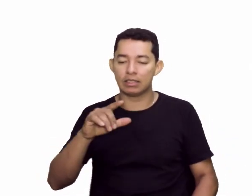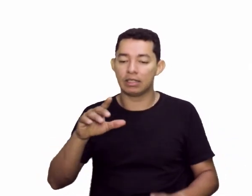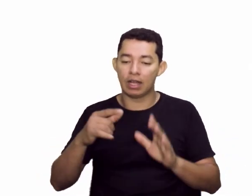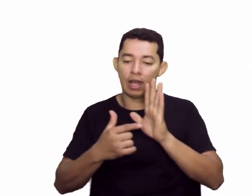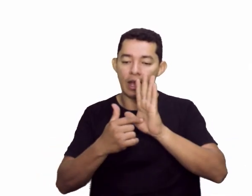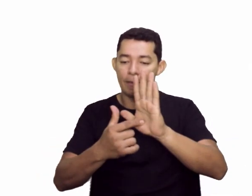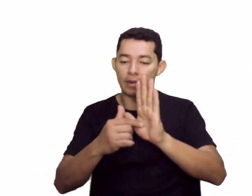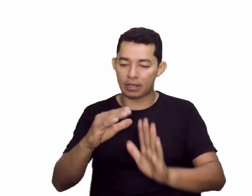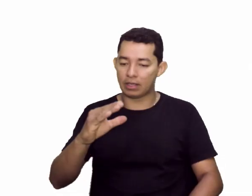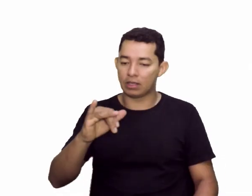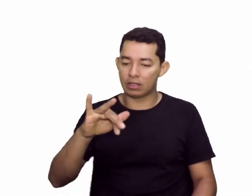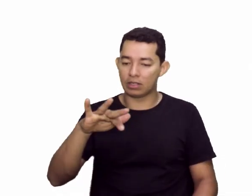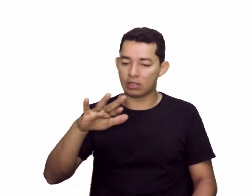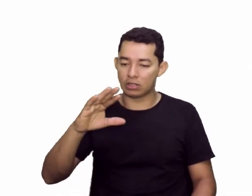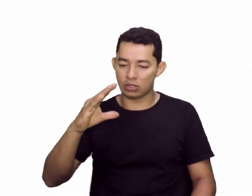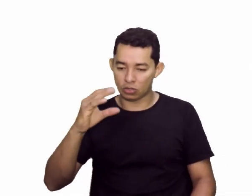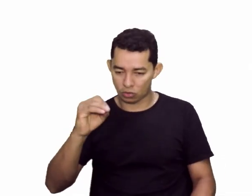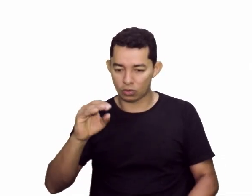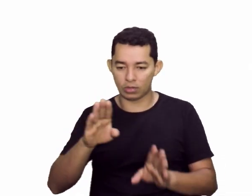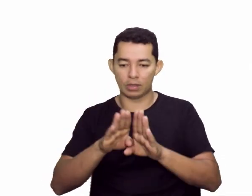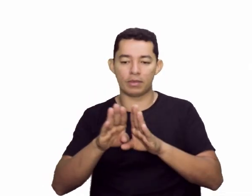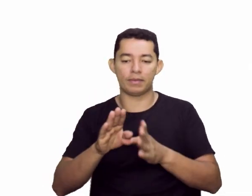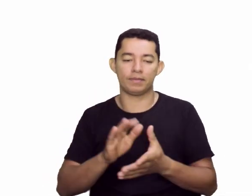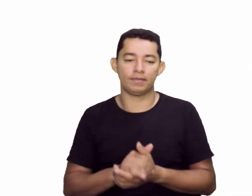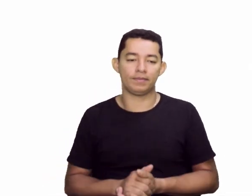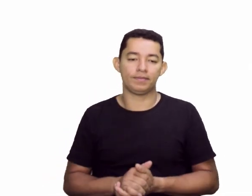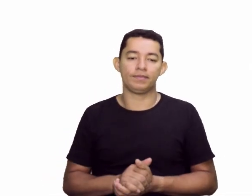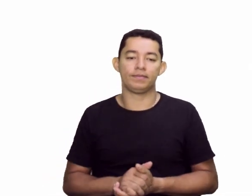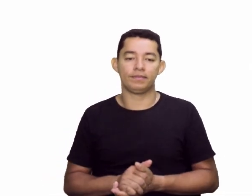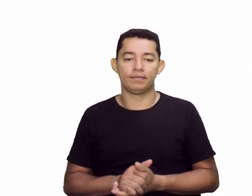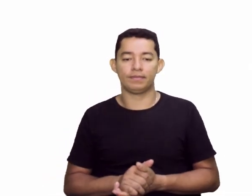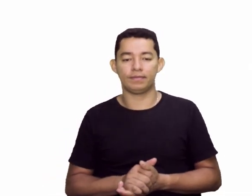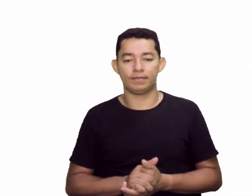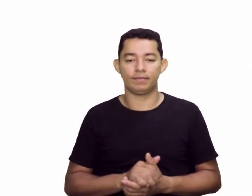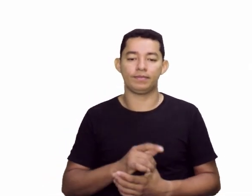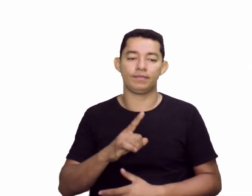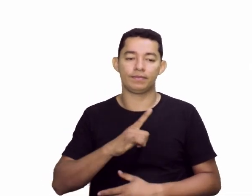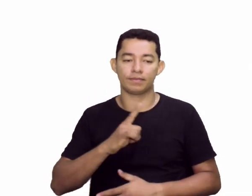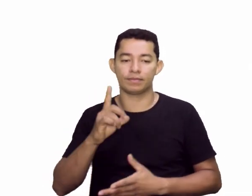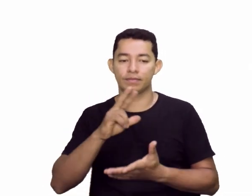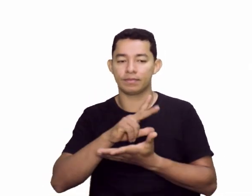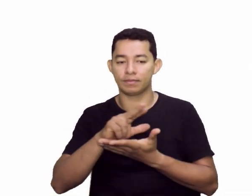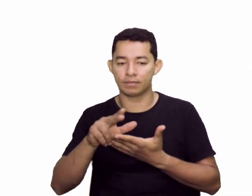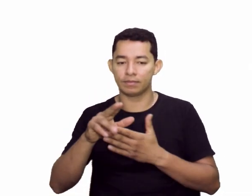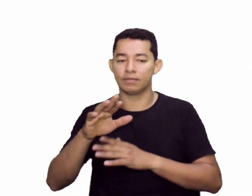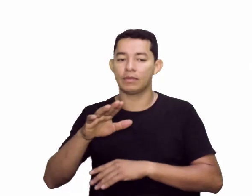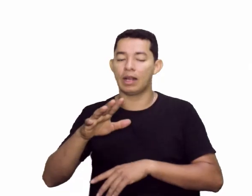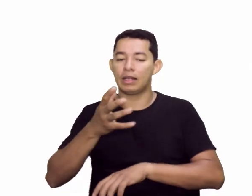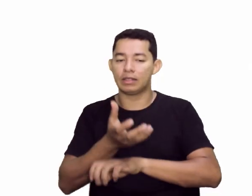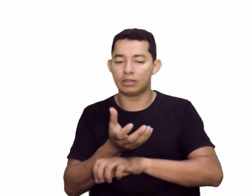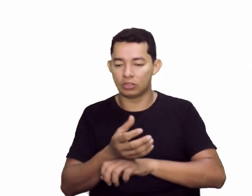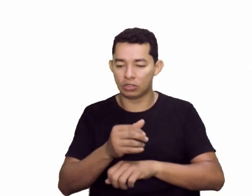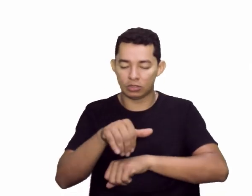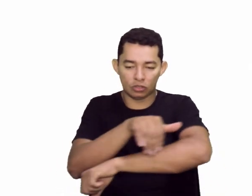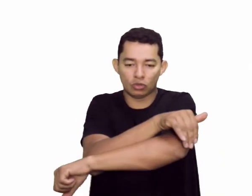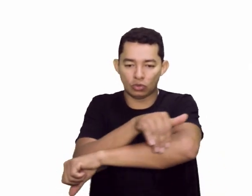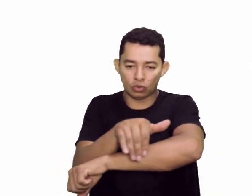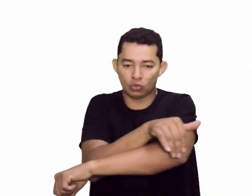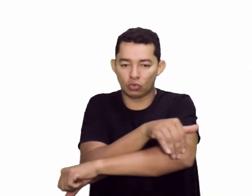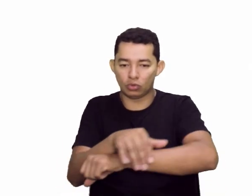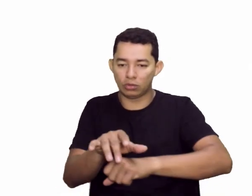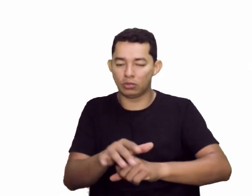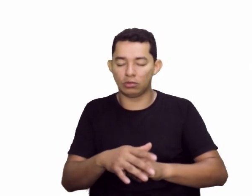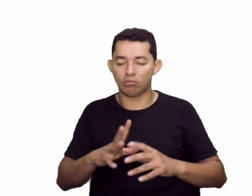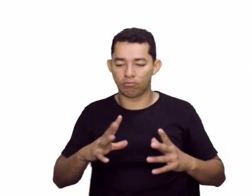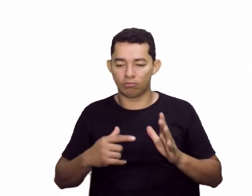Como exemplo, nós temos as disciplinas urbanas, as performances e os festivais. Olha aqui a ilustração,